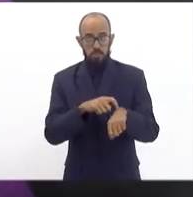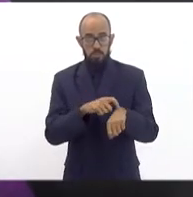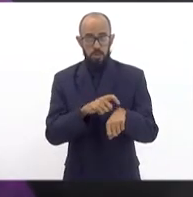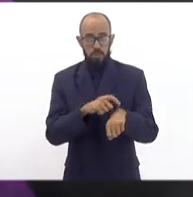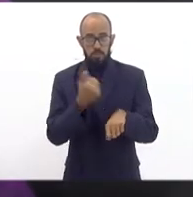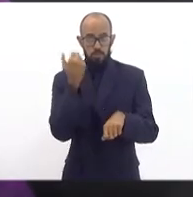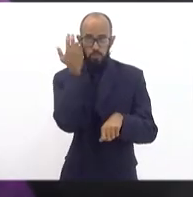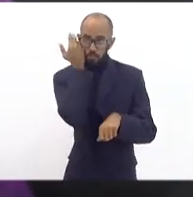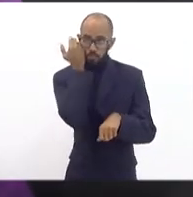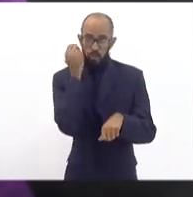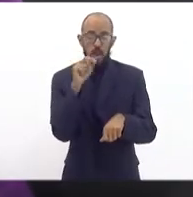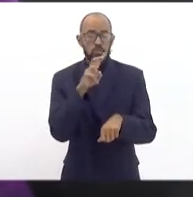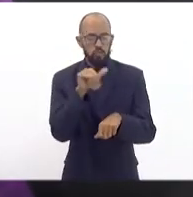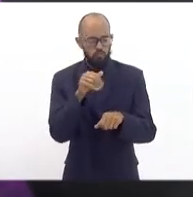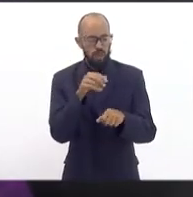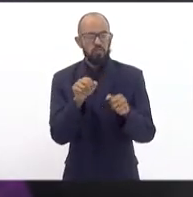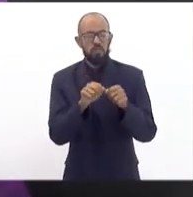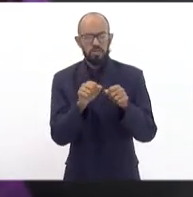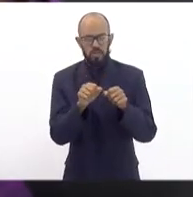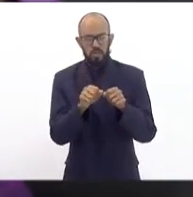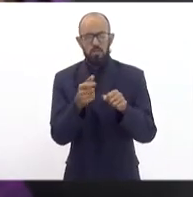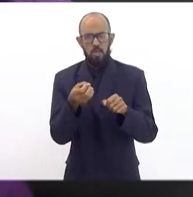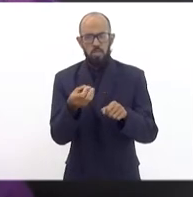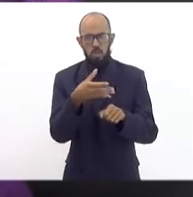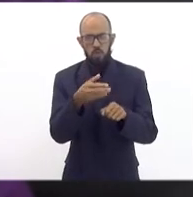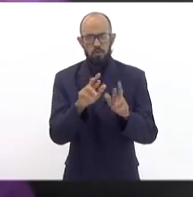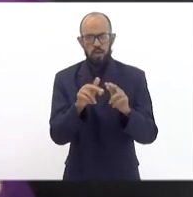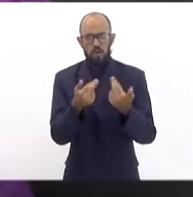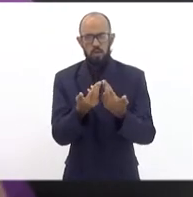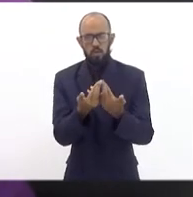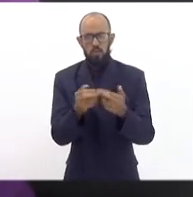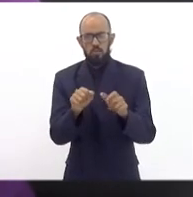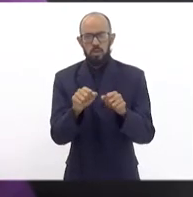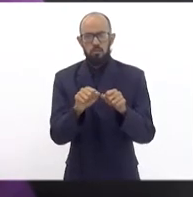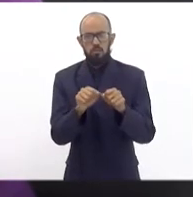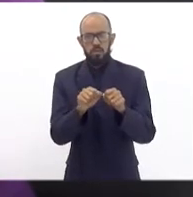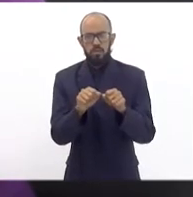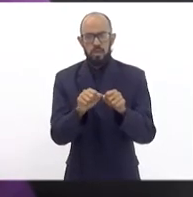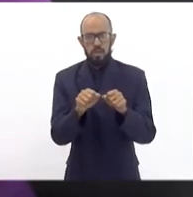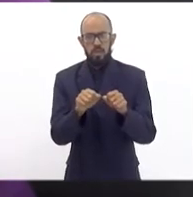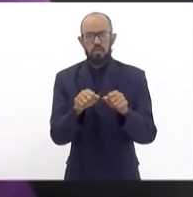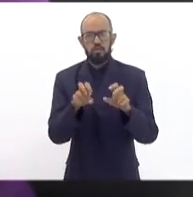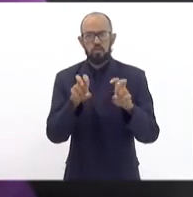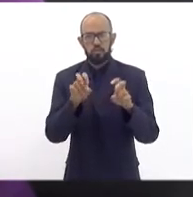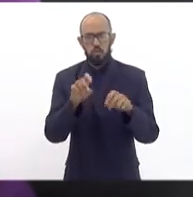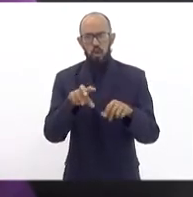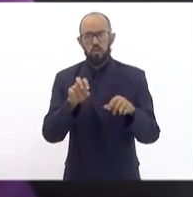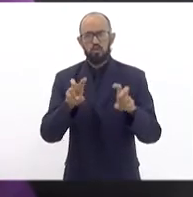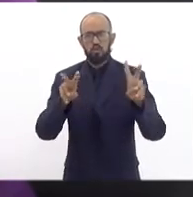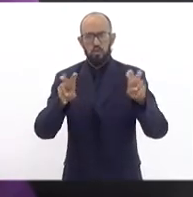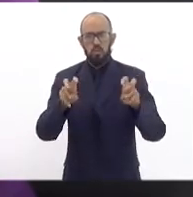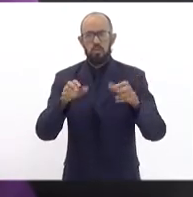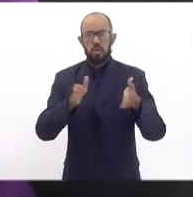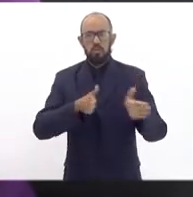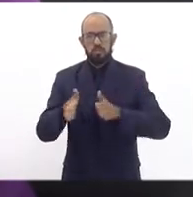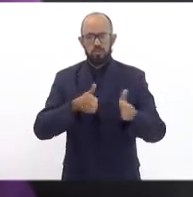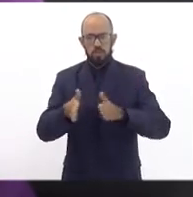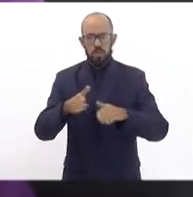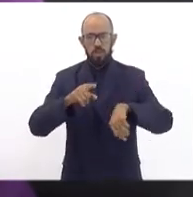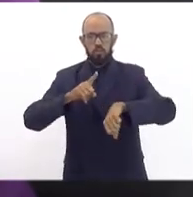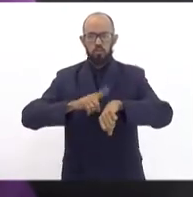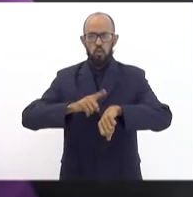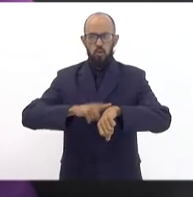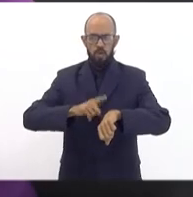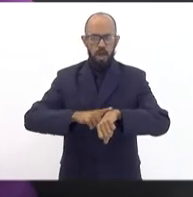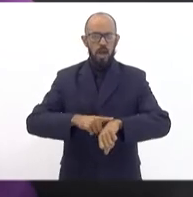nós vamos convocar uma nova oitiva para tratar justamente desse aspecto, da acessibilidade, da questão do horário, a